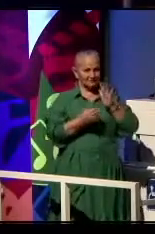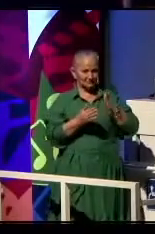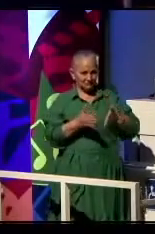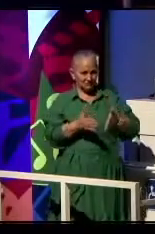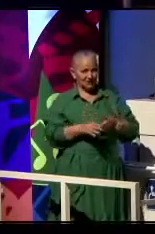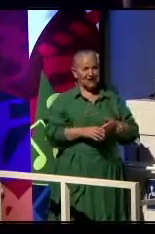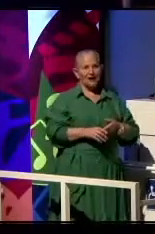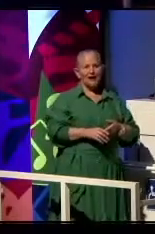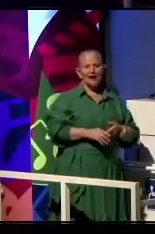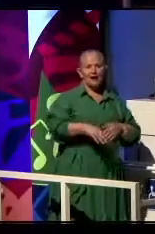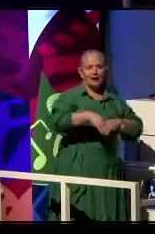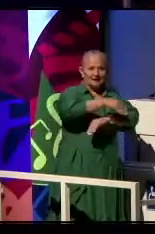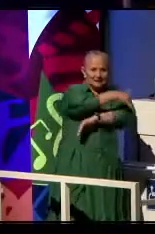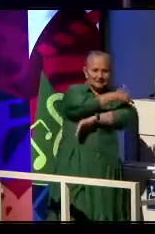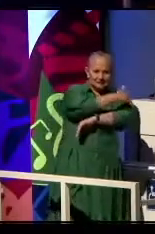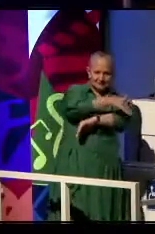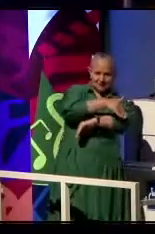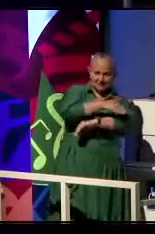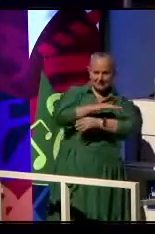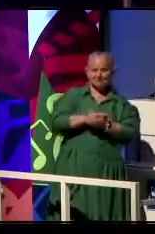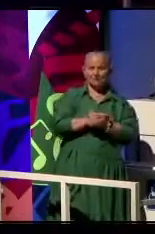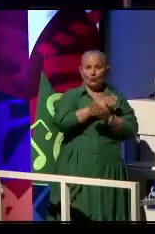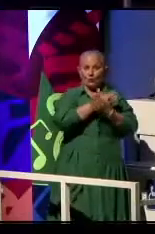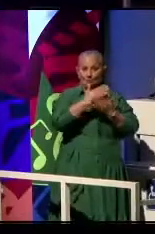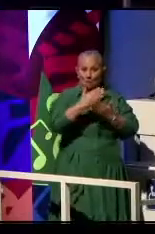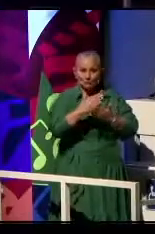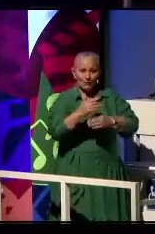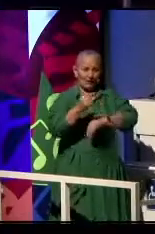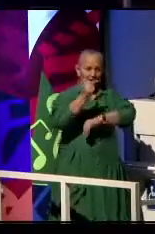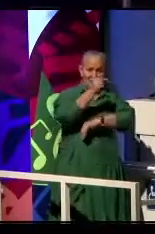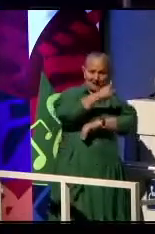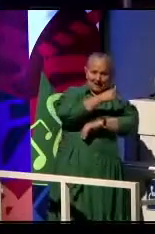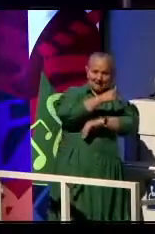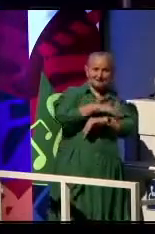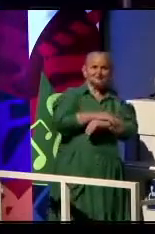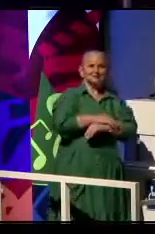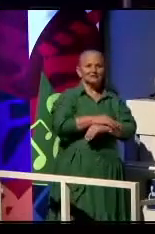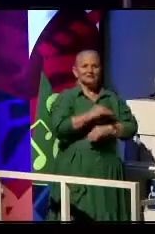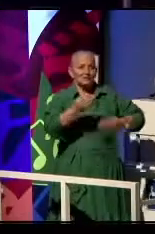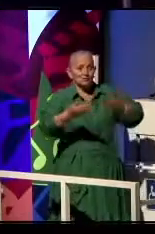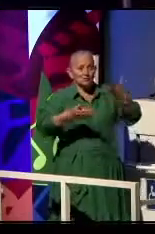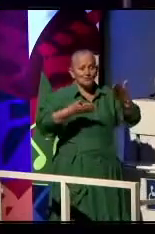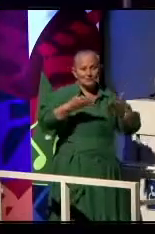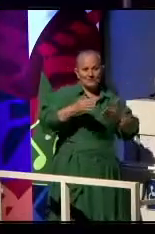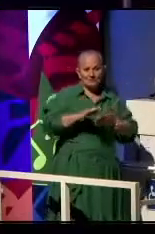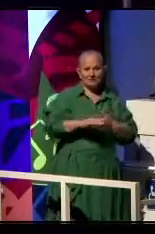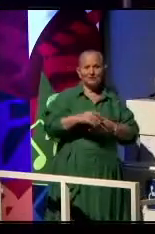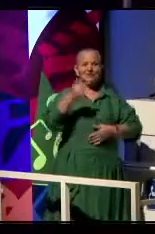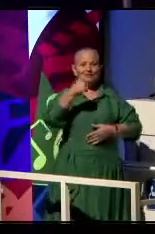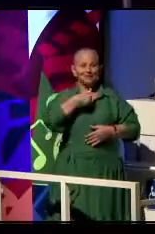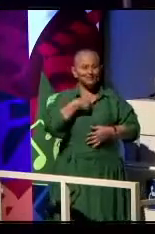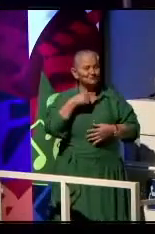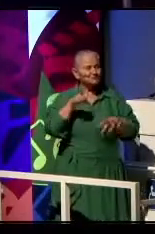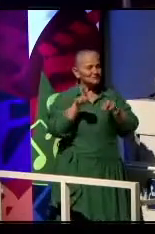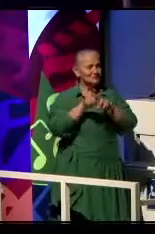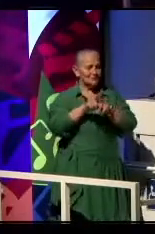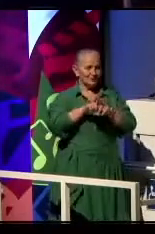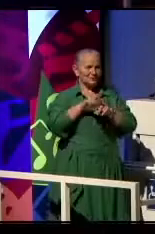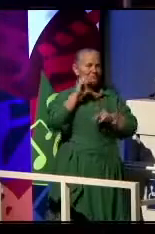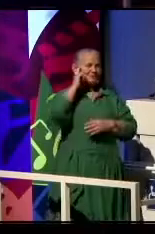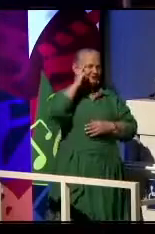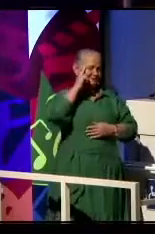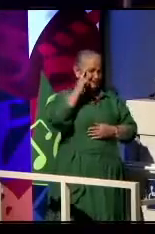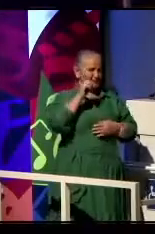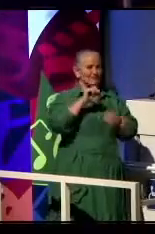essa esquina, foi a partir dessa esquina que surgiu esse movimento, que me motivou a fazer esse trabalho, que é o livro